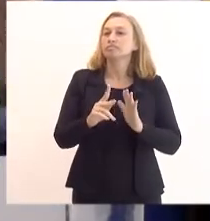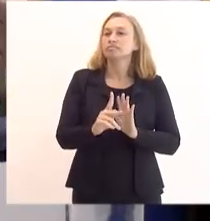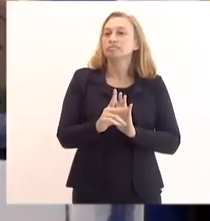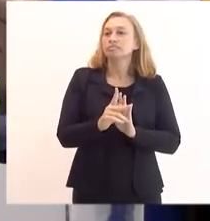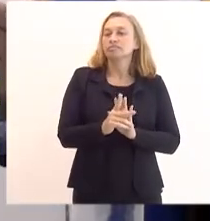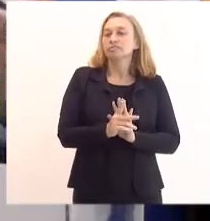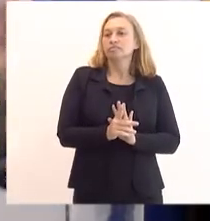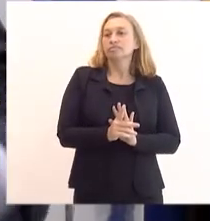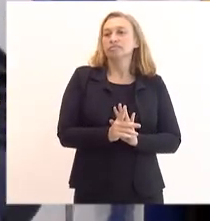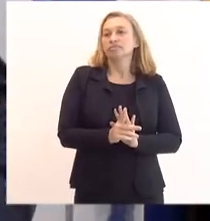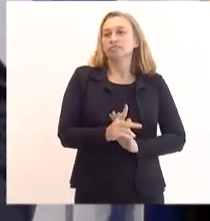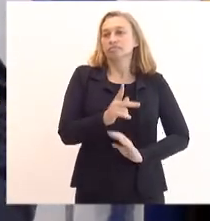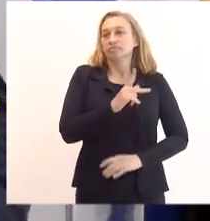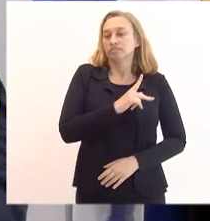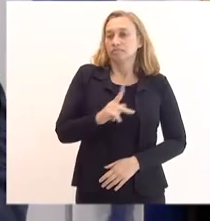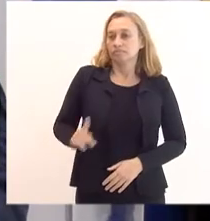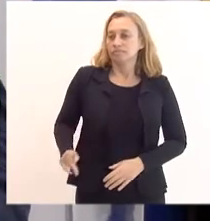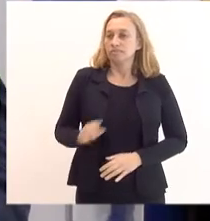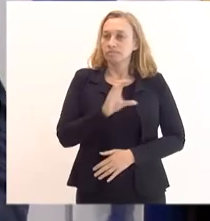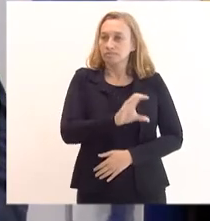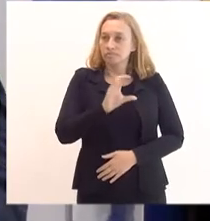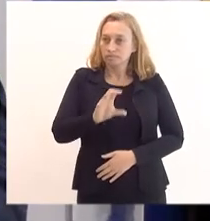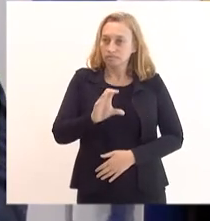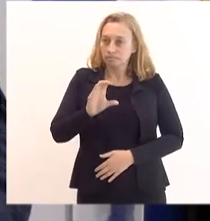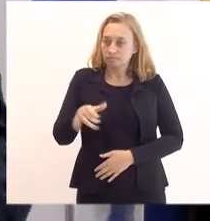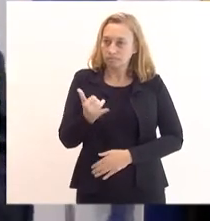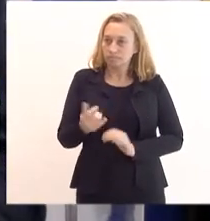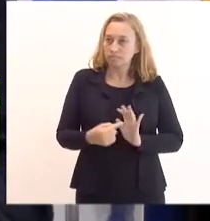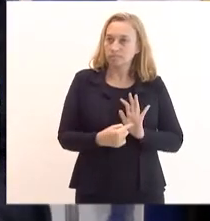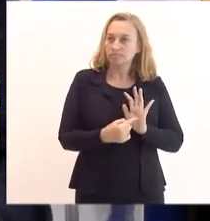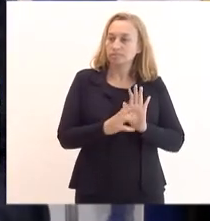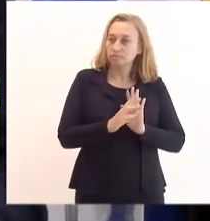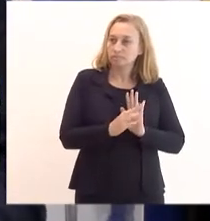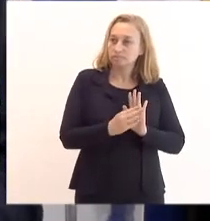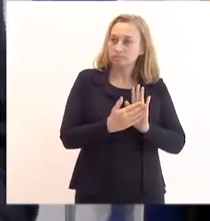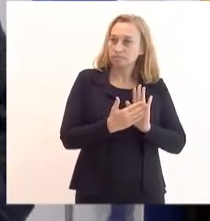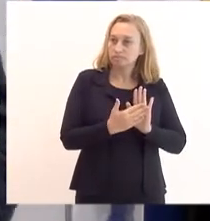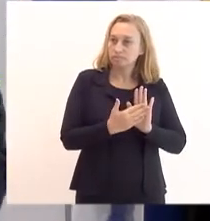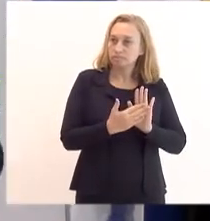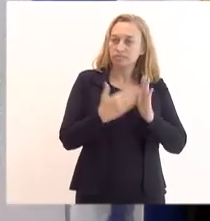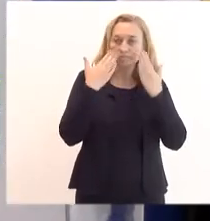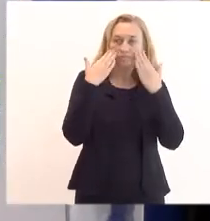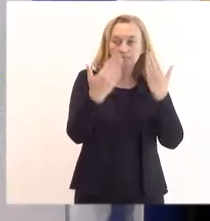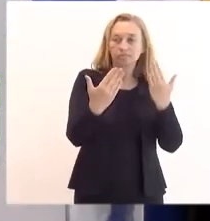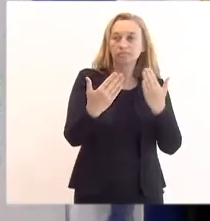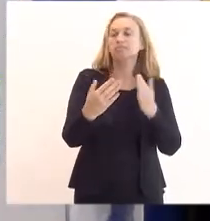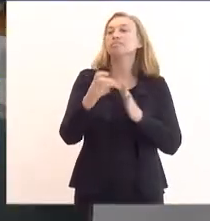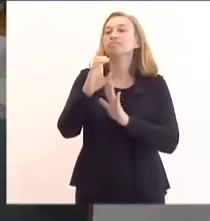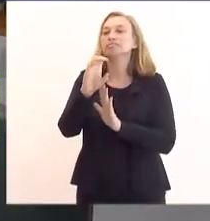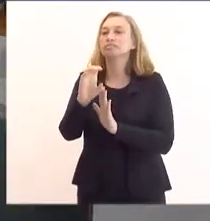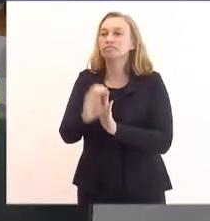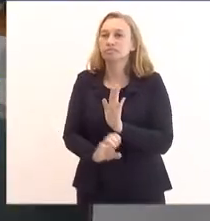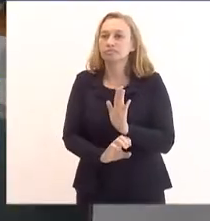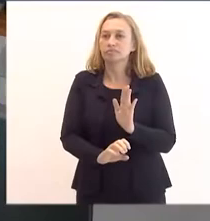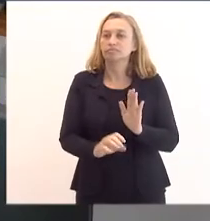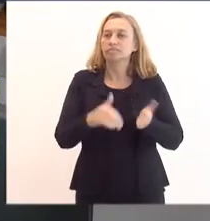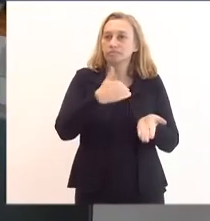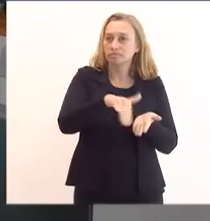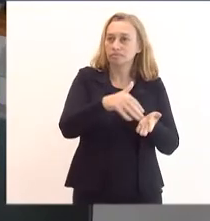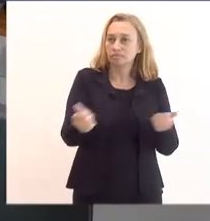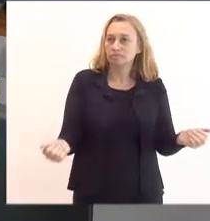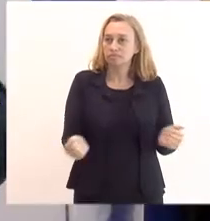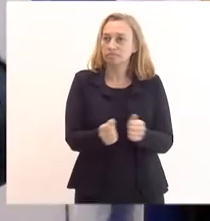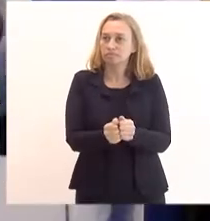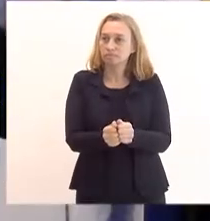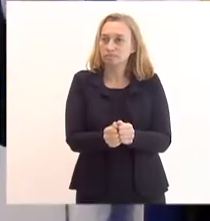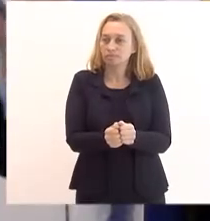apresentarei emendas que vão ouvir e as condicionantes, vão regrar pela Secretaria de Saúde. Ok. Há entendimento. Ok? E quando